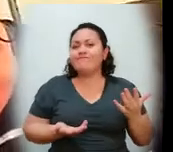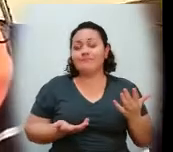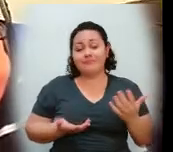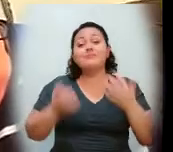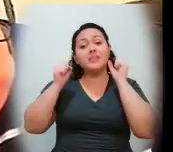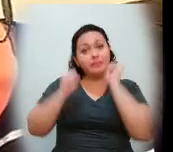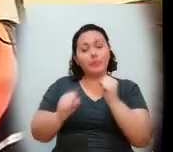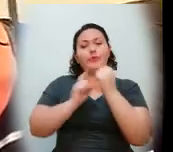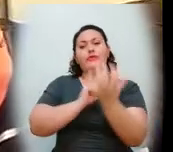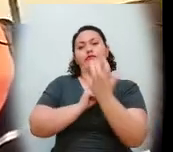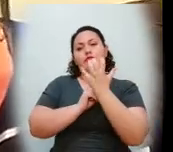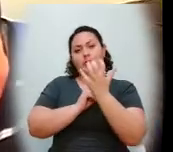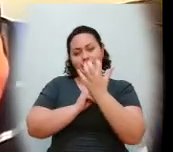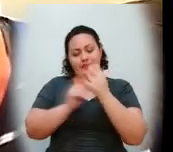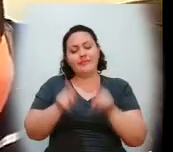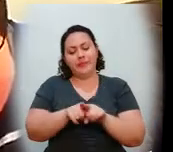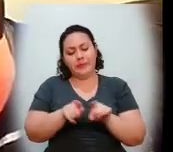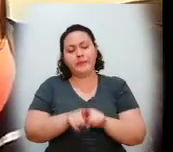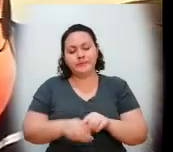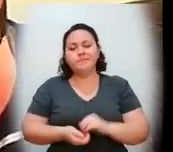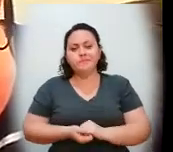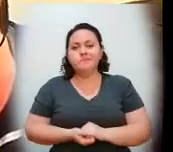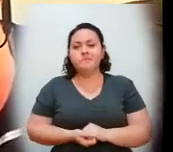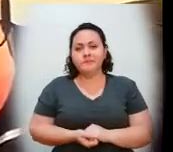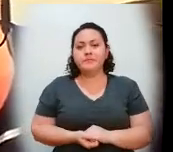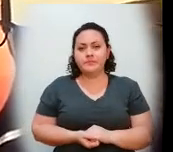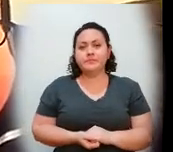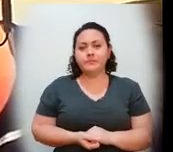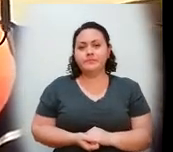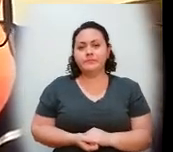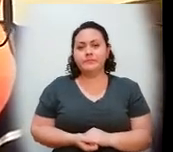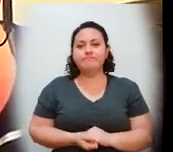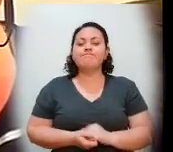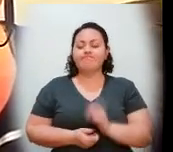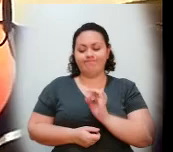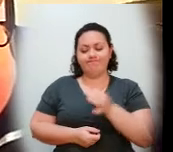acho que daí isso assim pode interferir também.